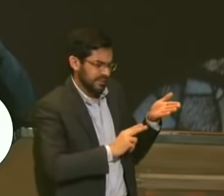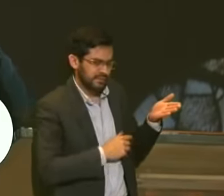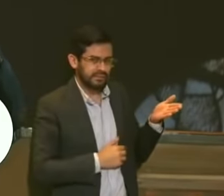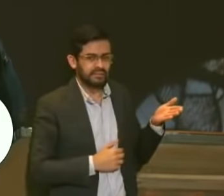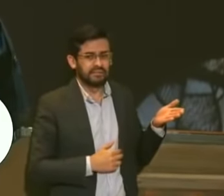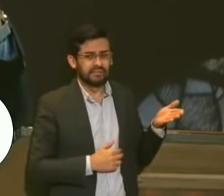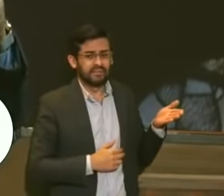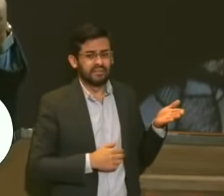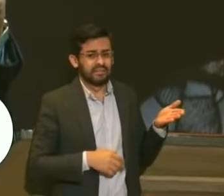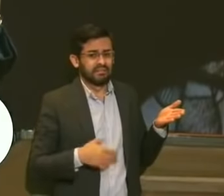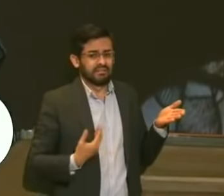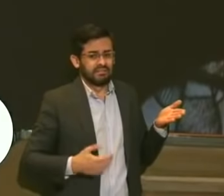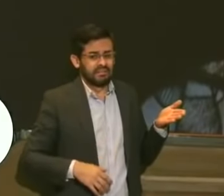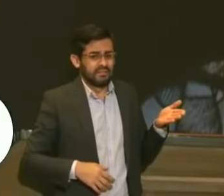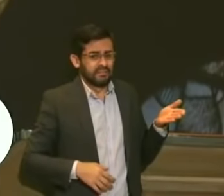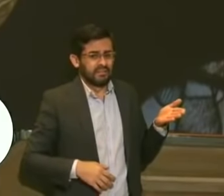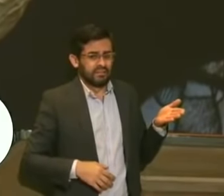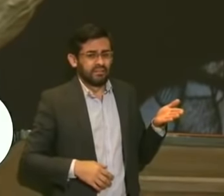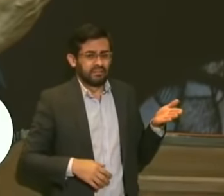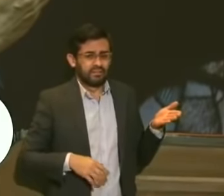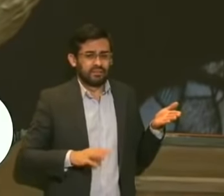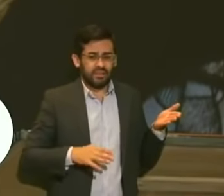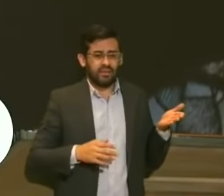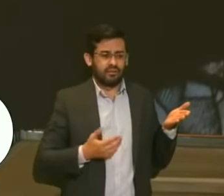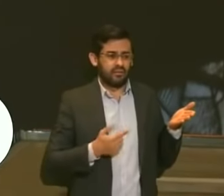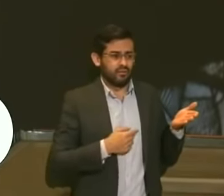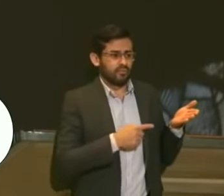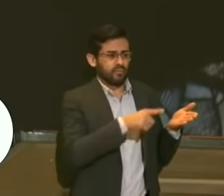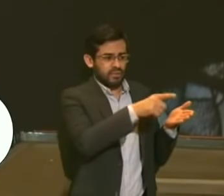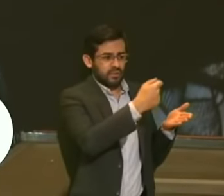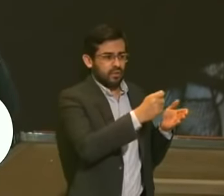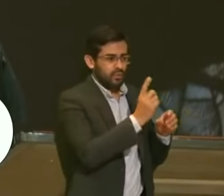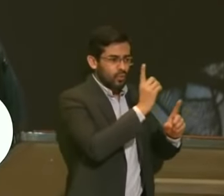você presta conta. Você já foi falar com fulano? Já foi falar